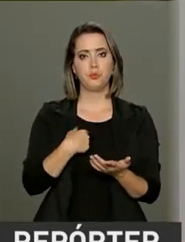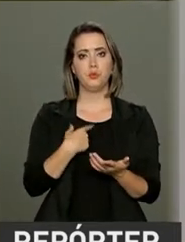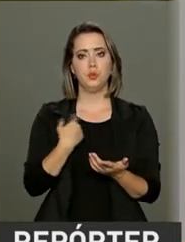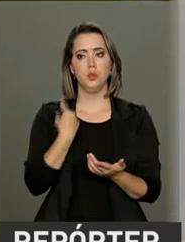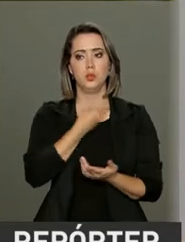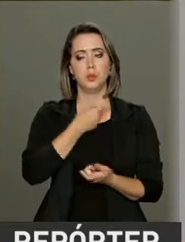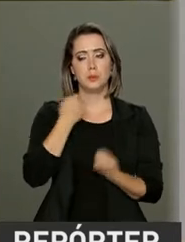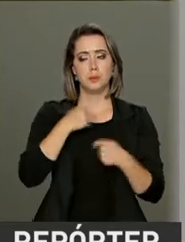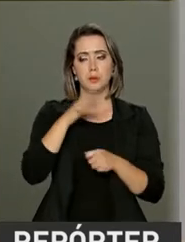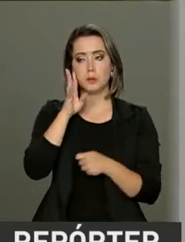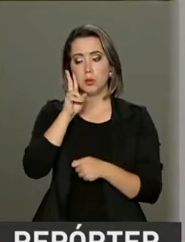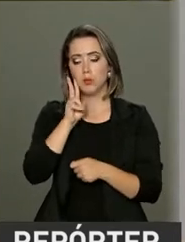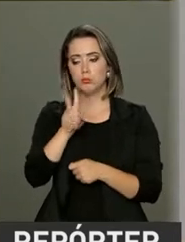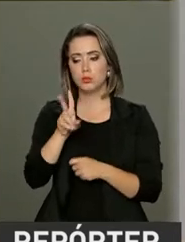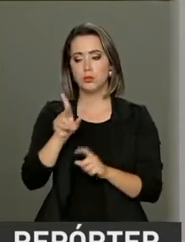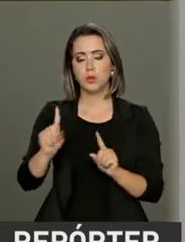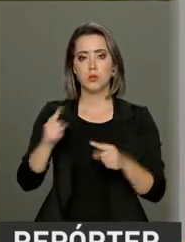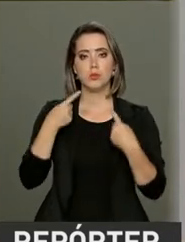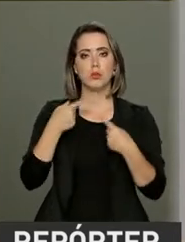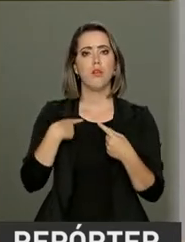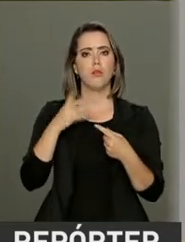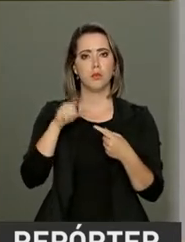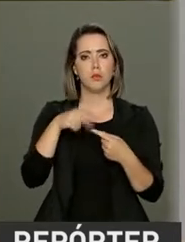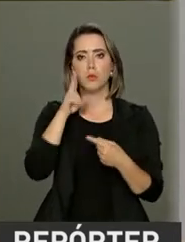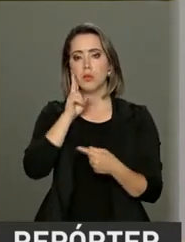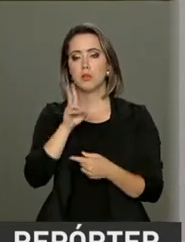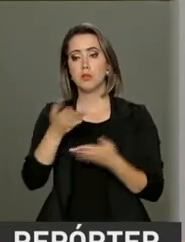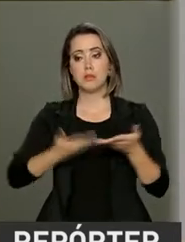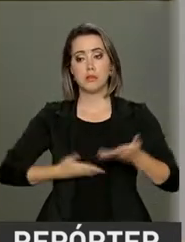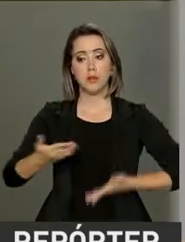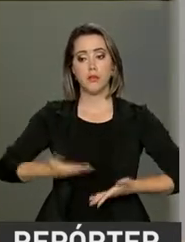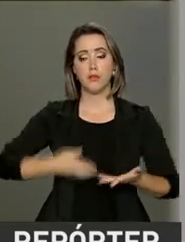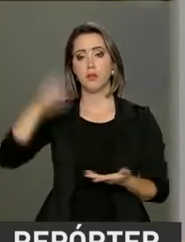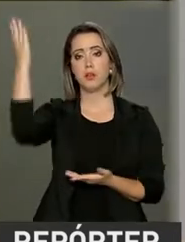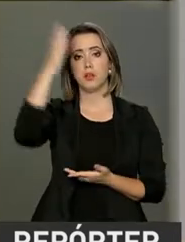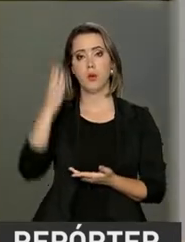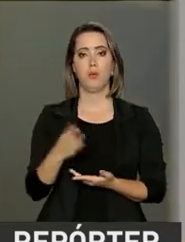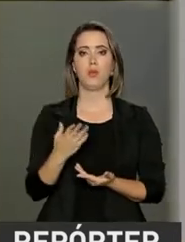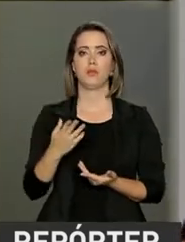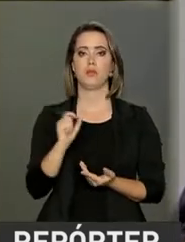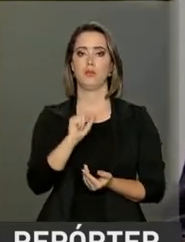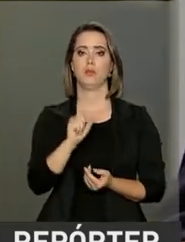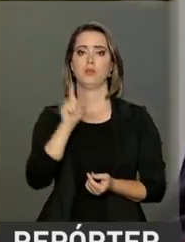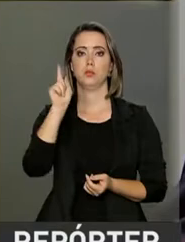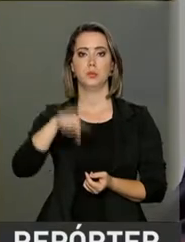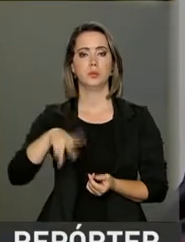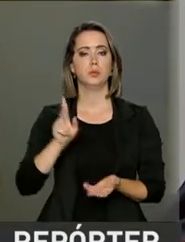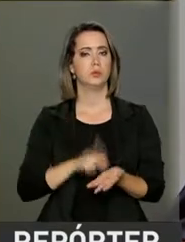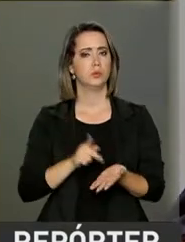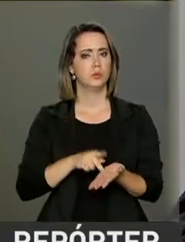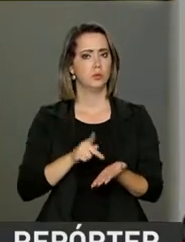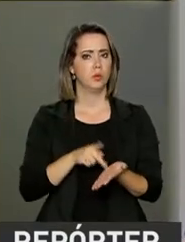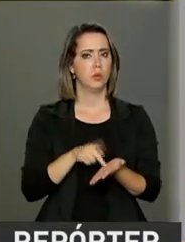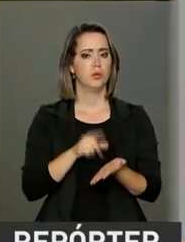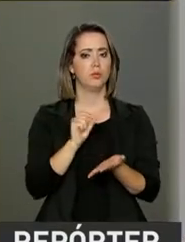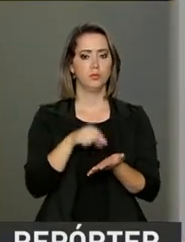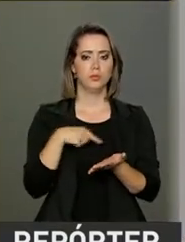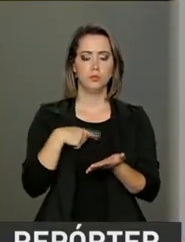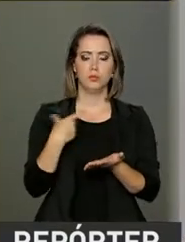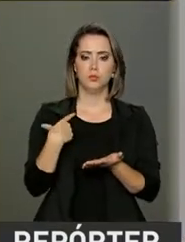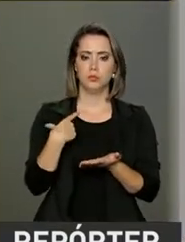desafios, estar a serviço dos interesses do Brasil. Trata-se, na verdade, escapando